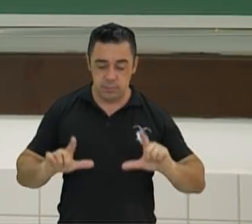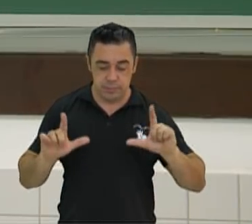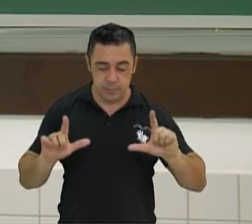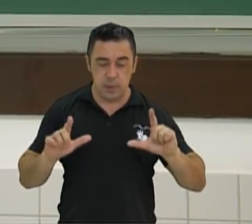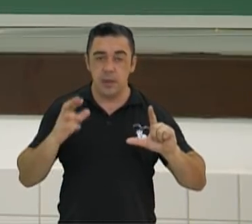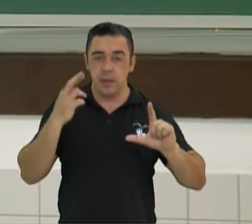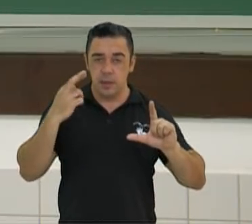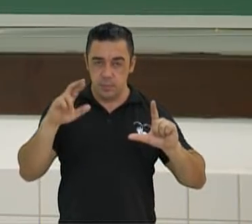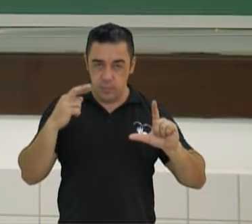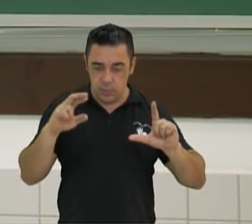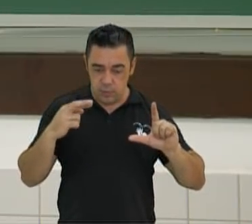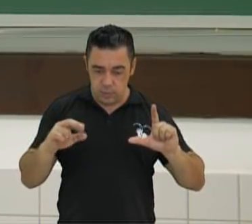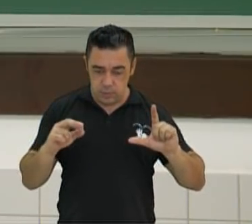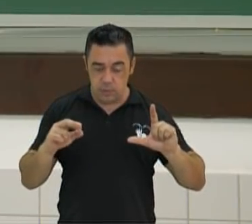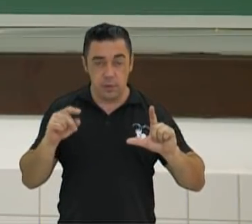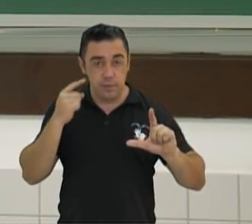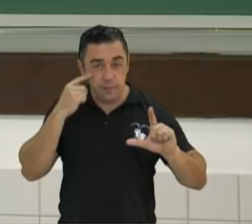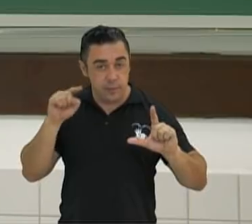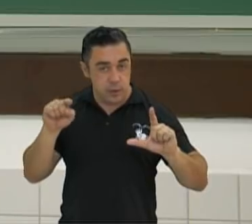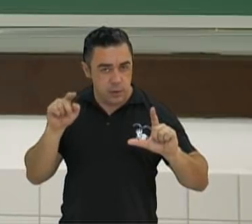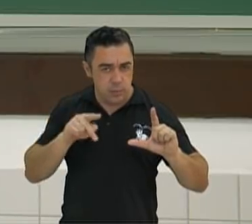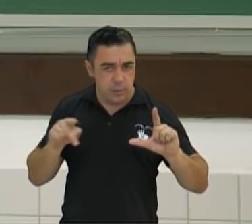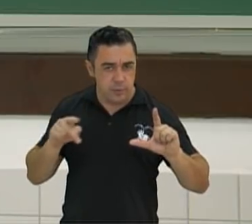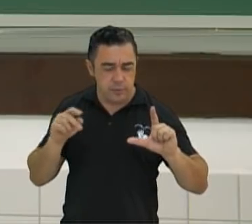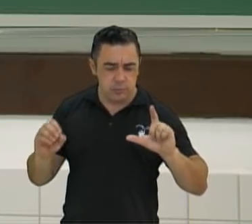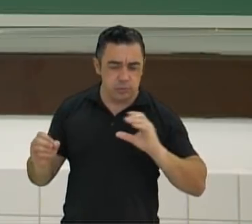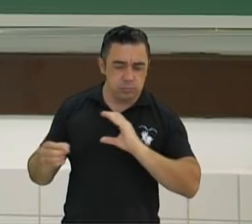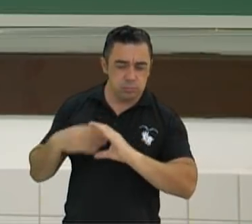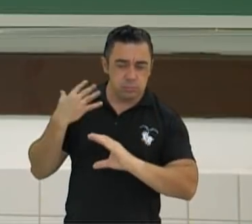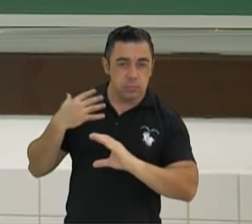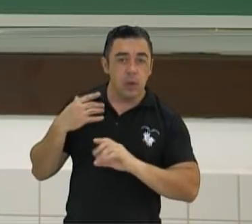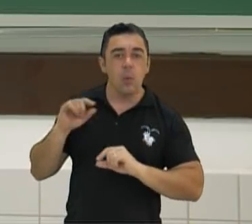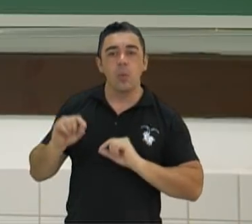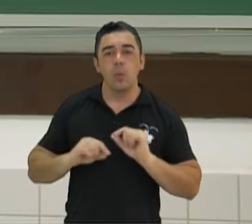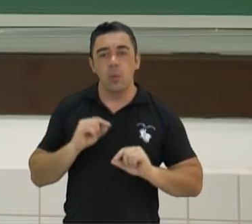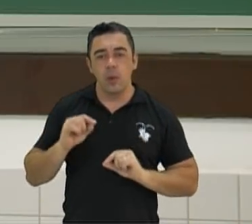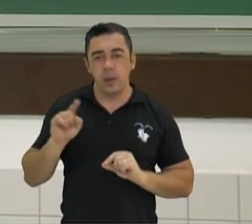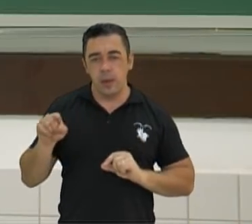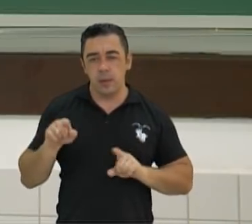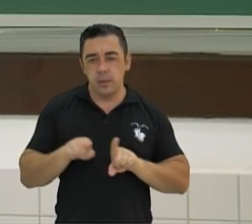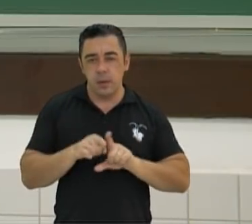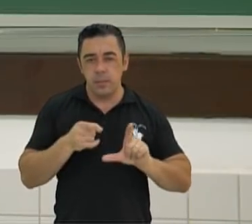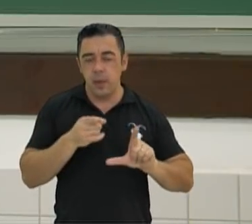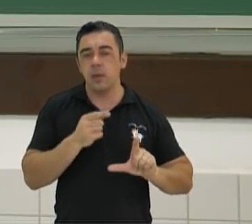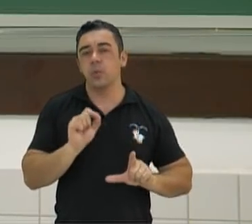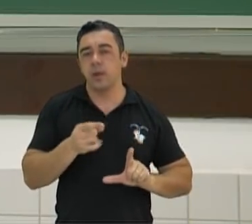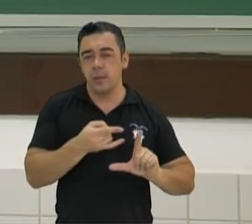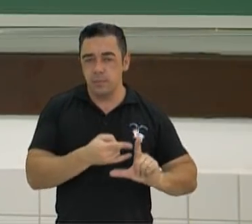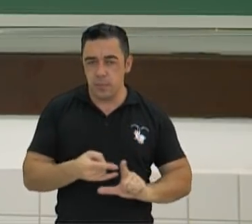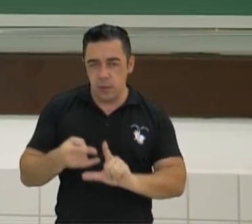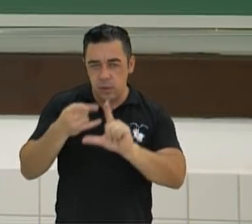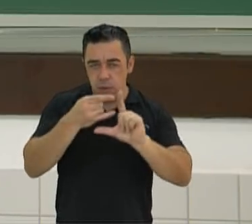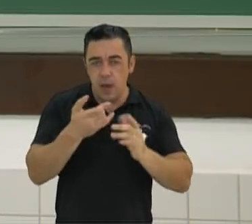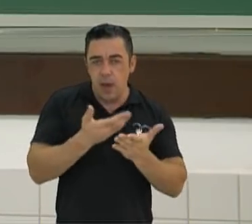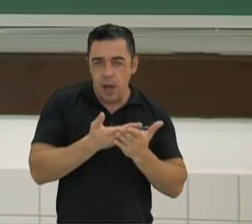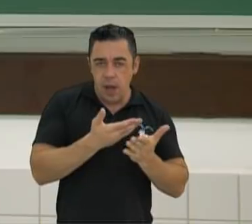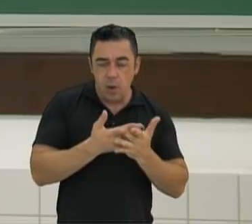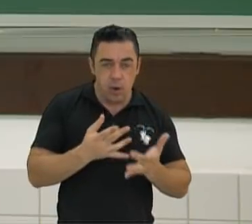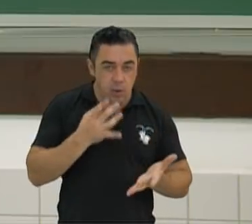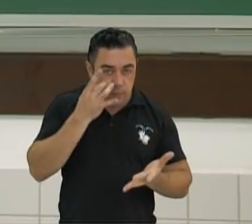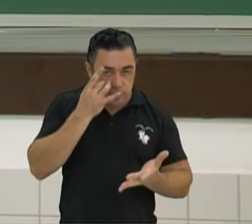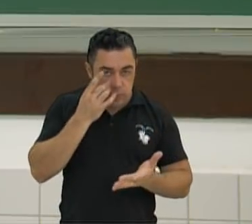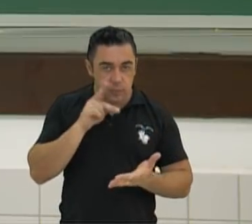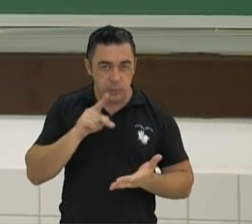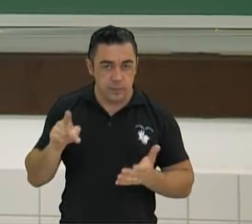Olha lá no mural o que o professor escreve lá para vocês. O Meet, que é aquelas aulas ao vivo que o professor grava lá para